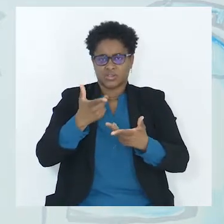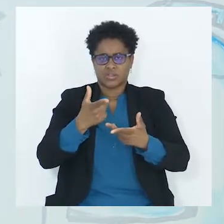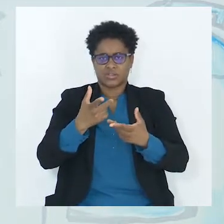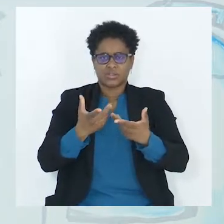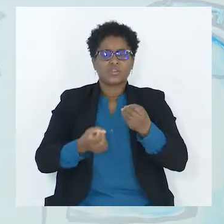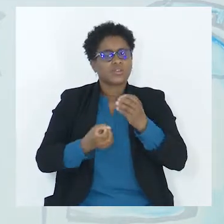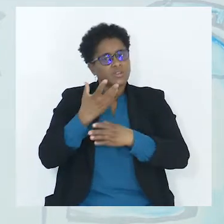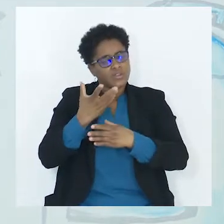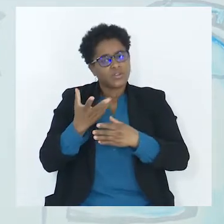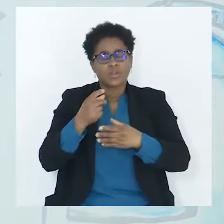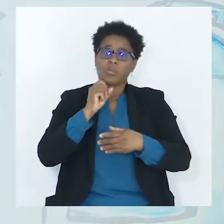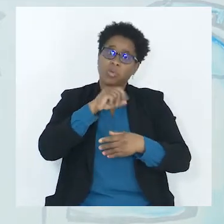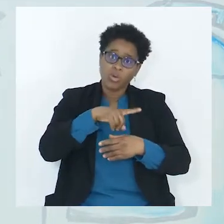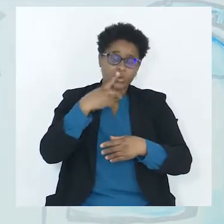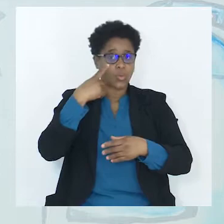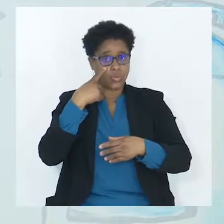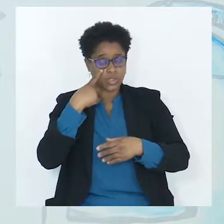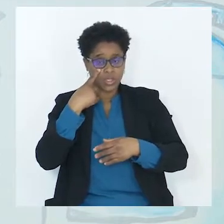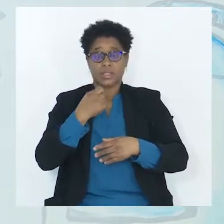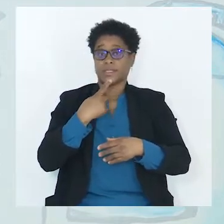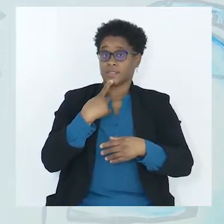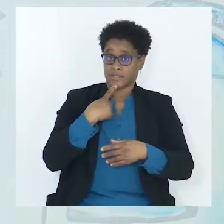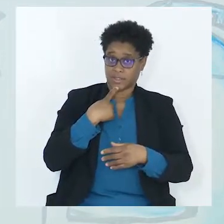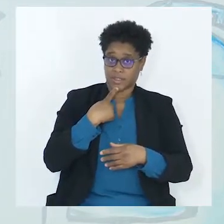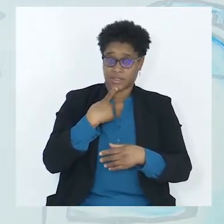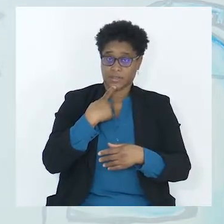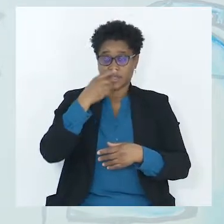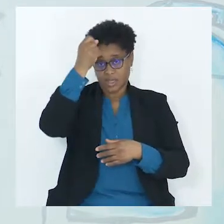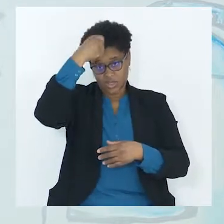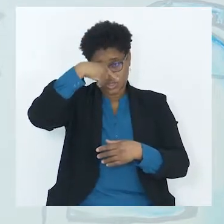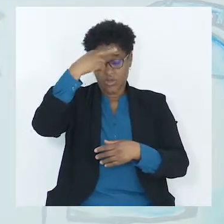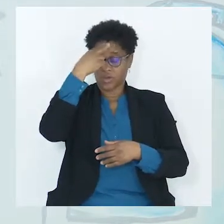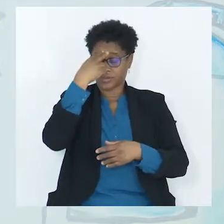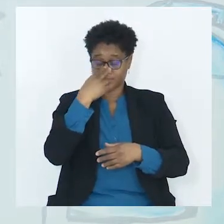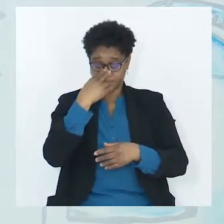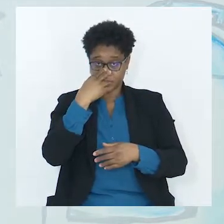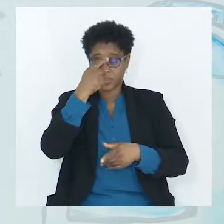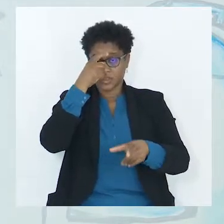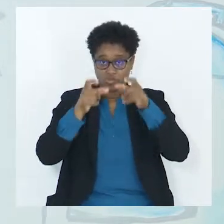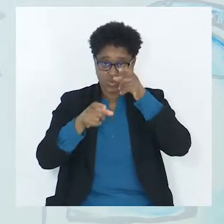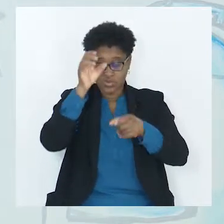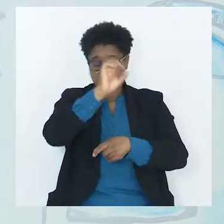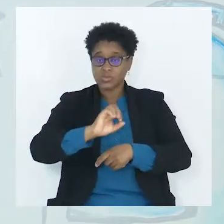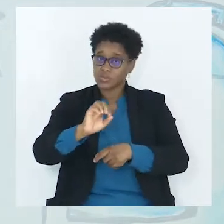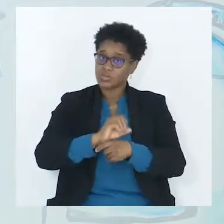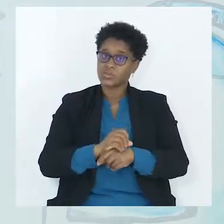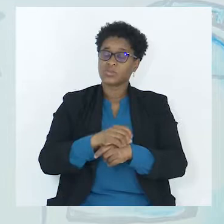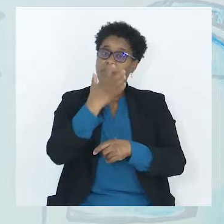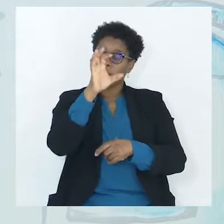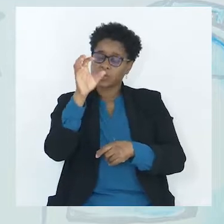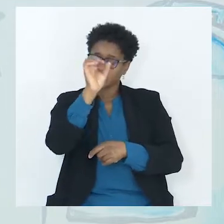vindouras possam conhecer, compreender a história do seu povo ou da sua